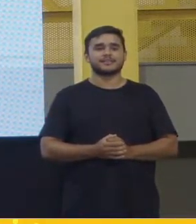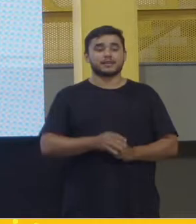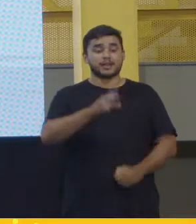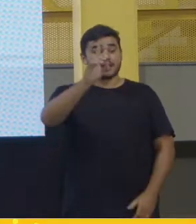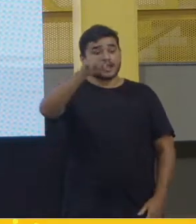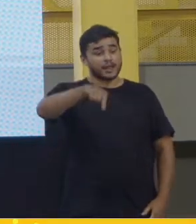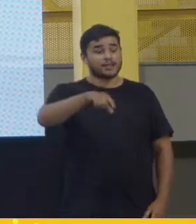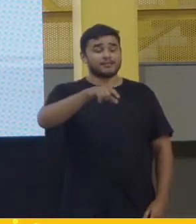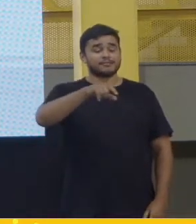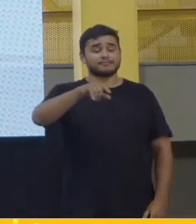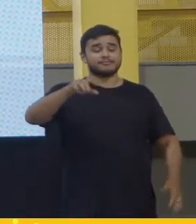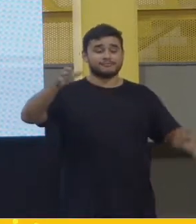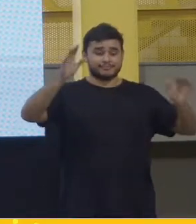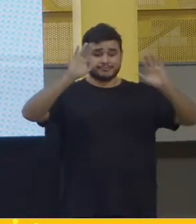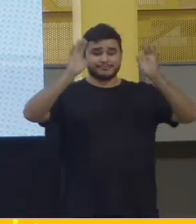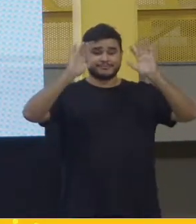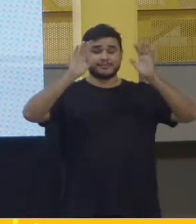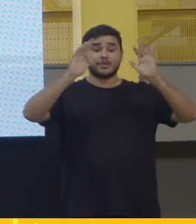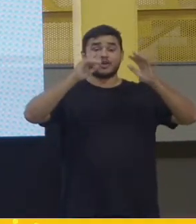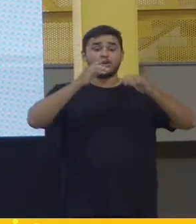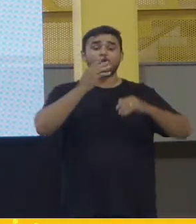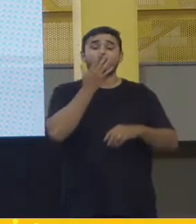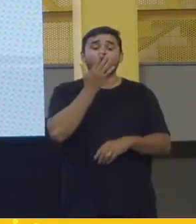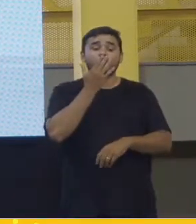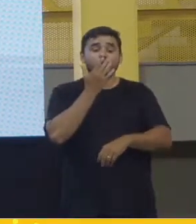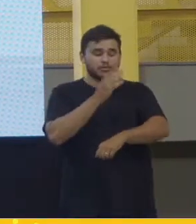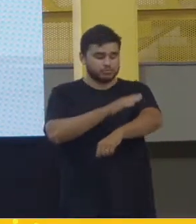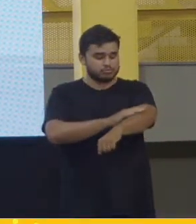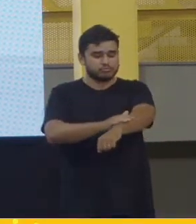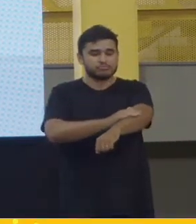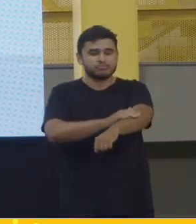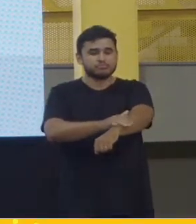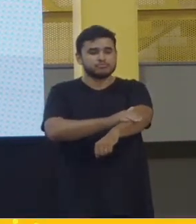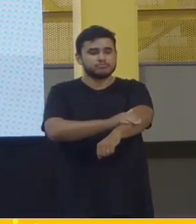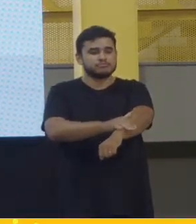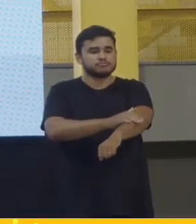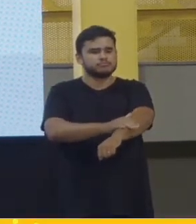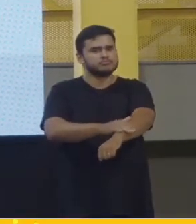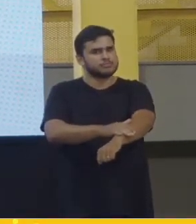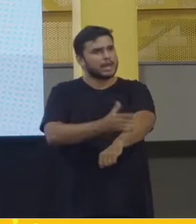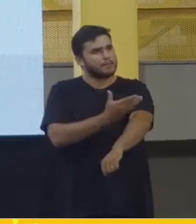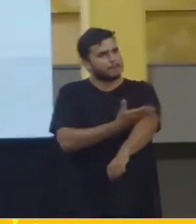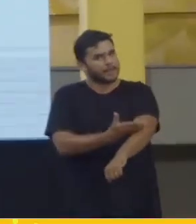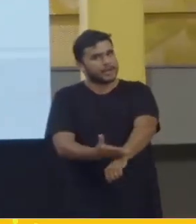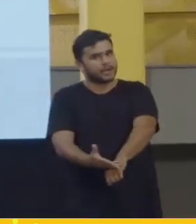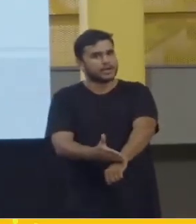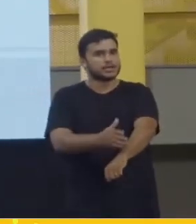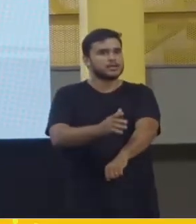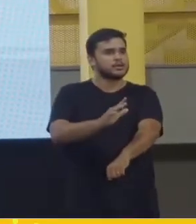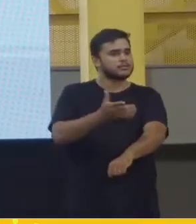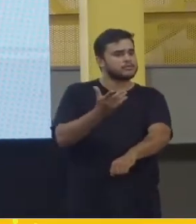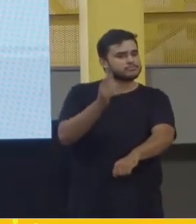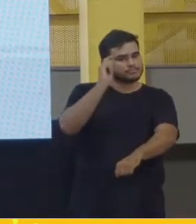é sobre a cor da pele. Já fala um pouco mais sobre isso. Diga lá.